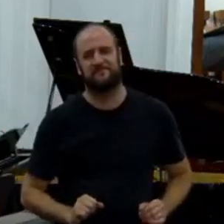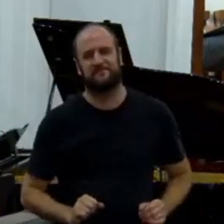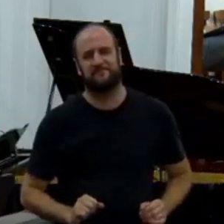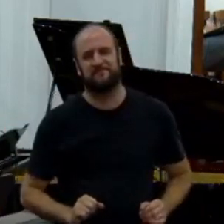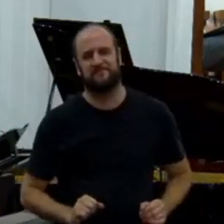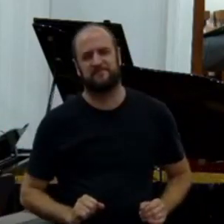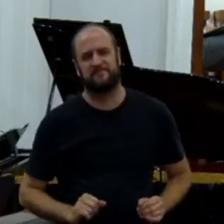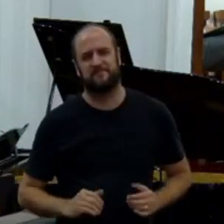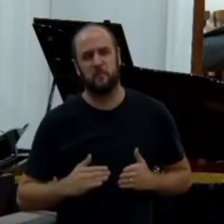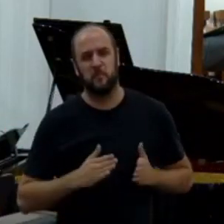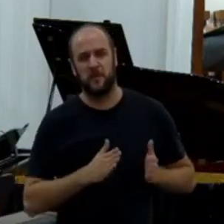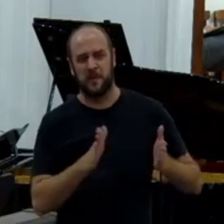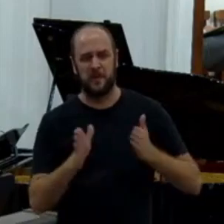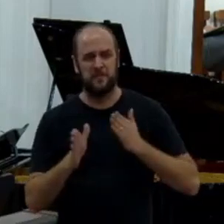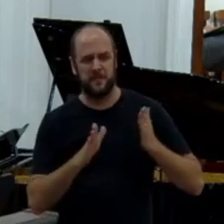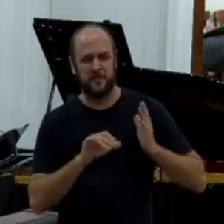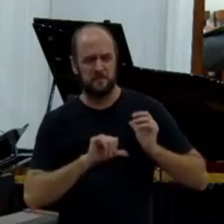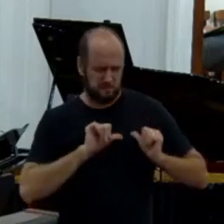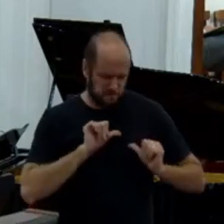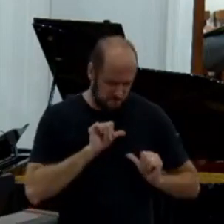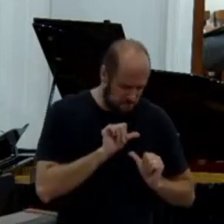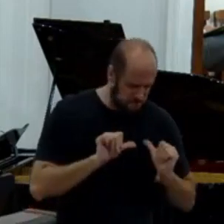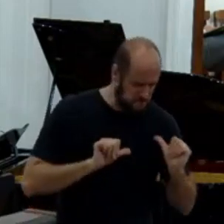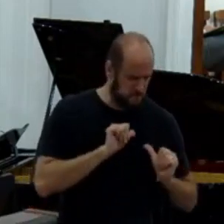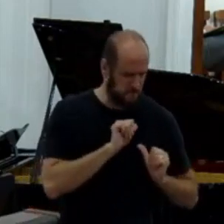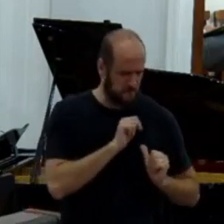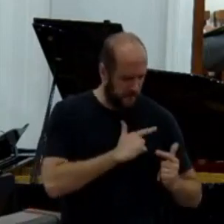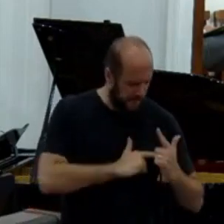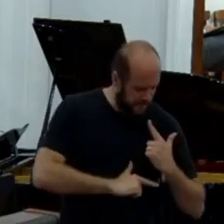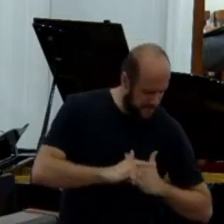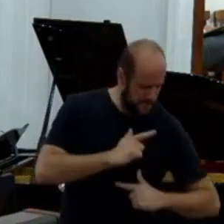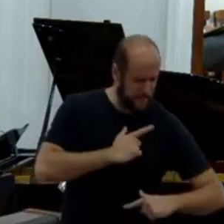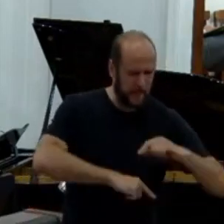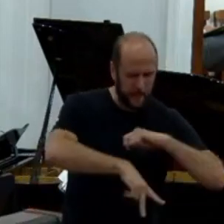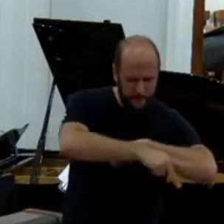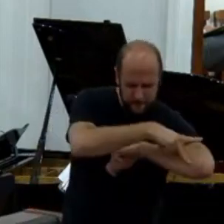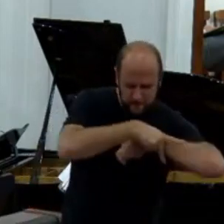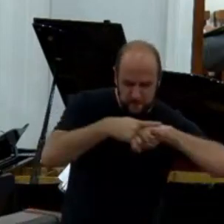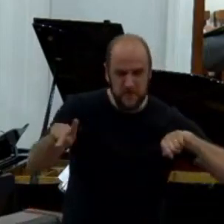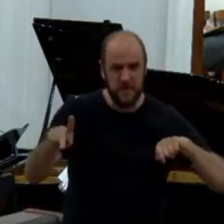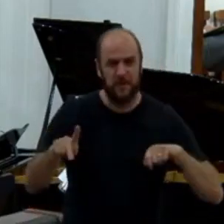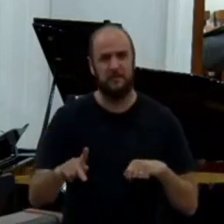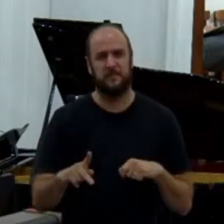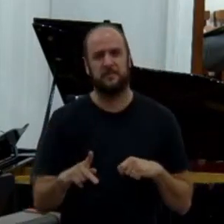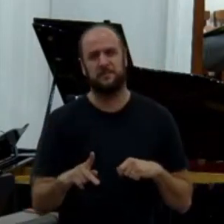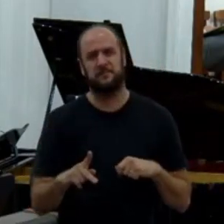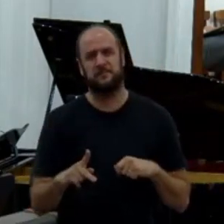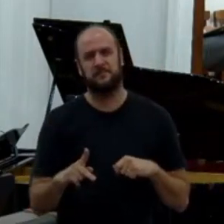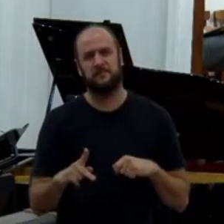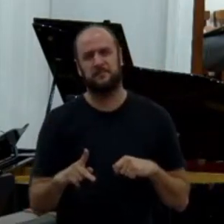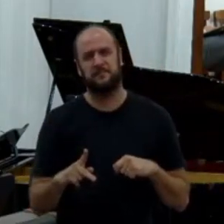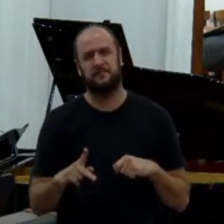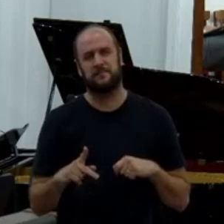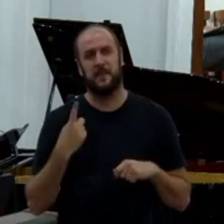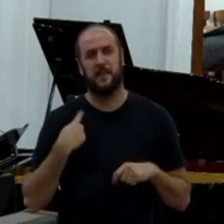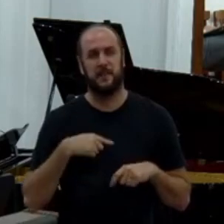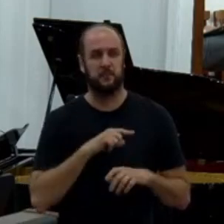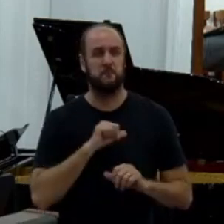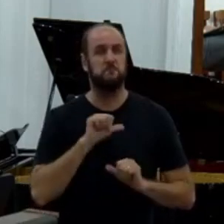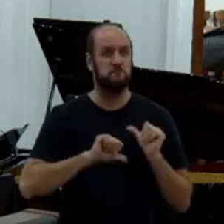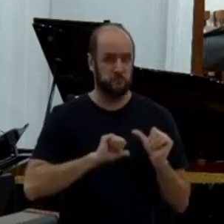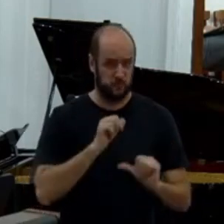Um caminho de quebrantamento, de purificação, de lamentar, porque muitas vezes transformamos a